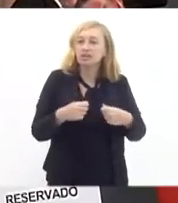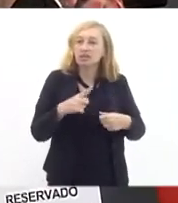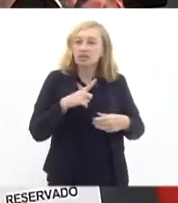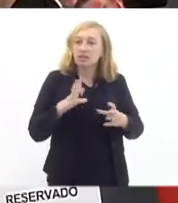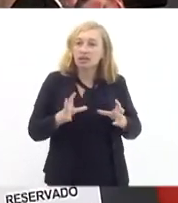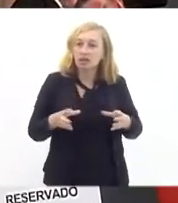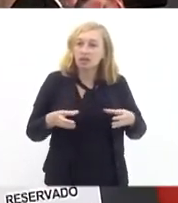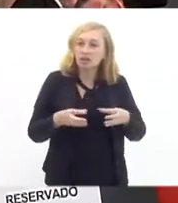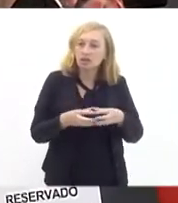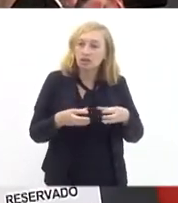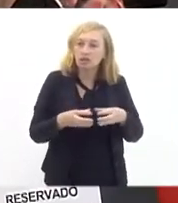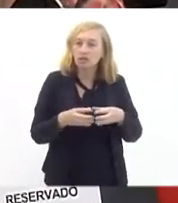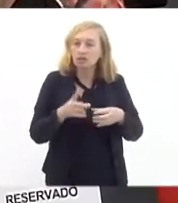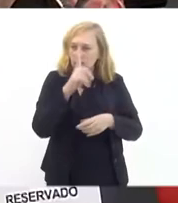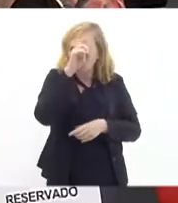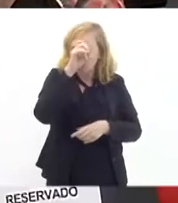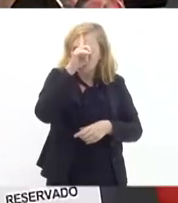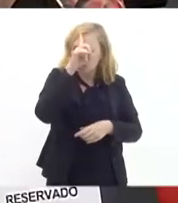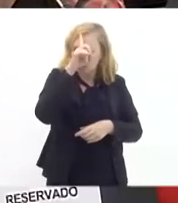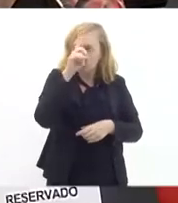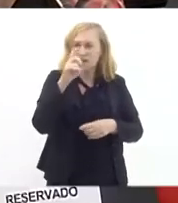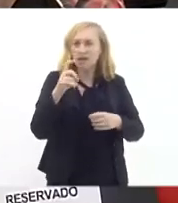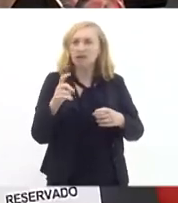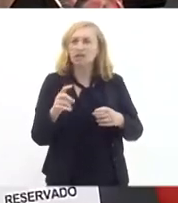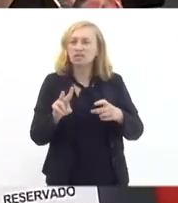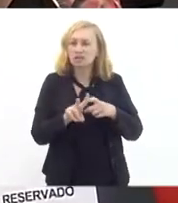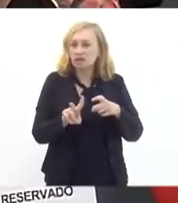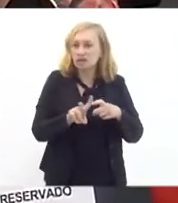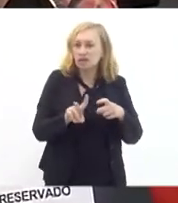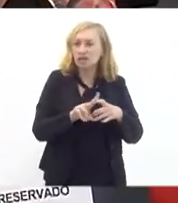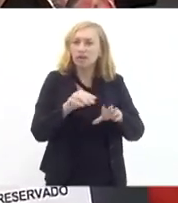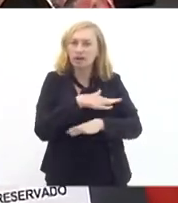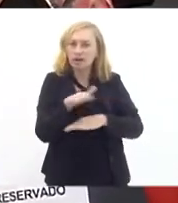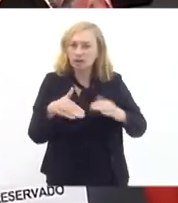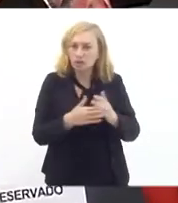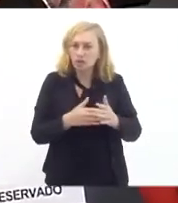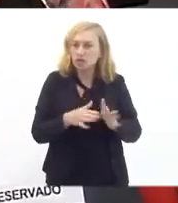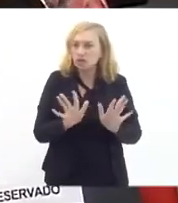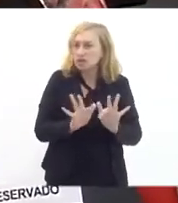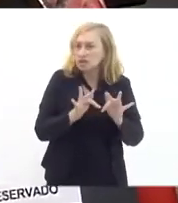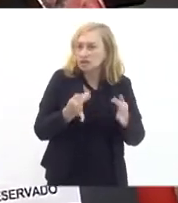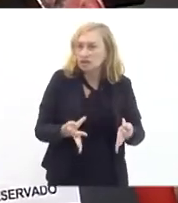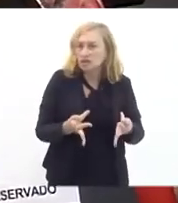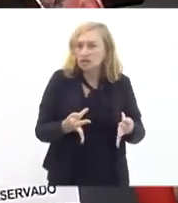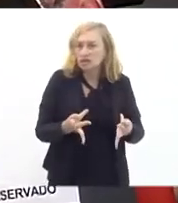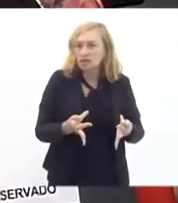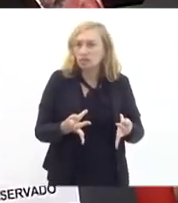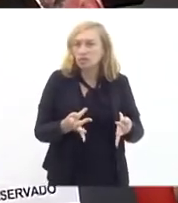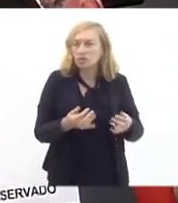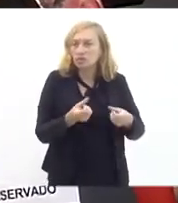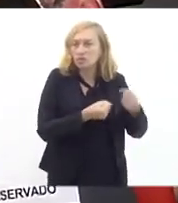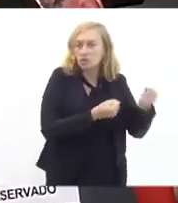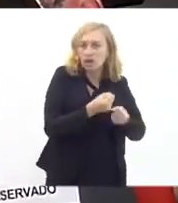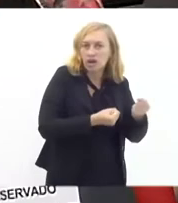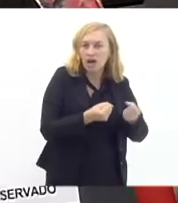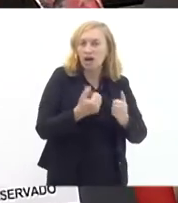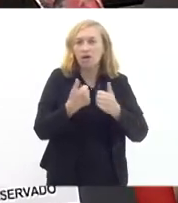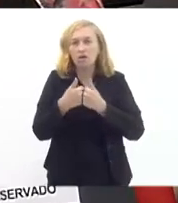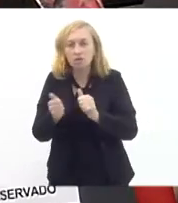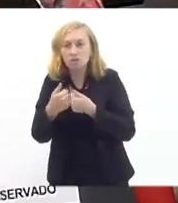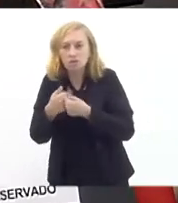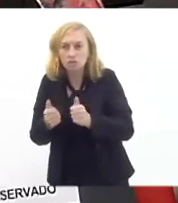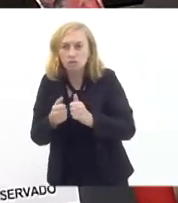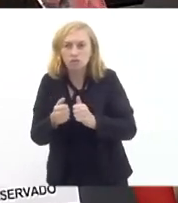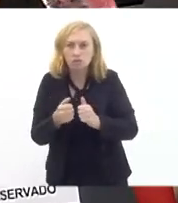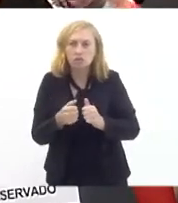de hospitais veterinários para todos de uma coisa muito simples. O carro, um ônibus, um